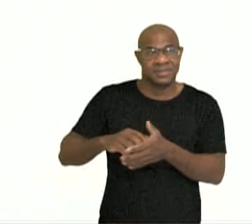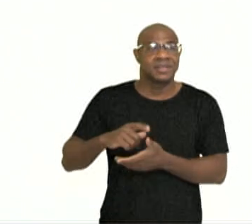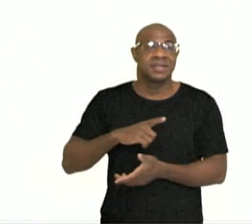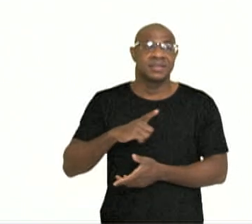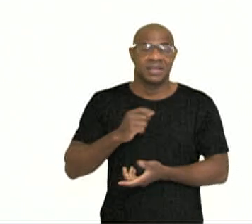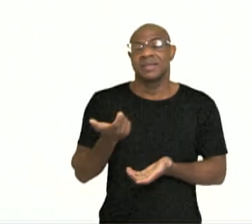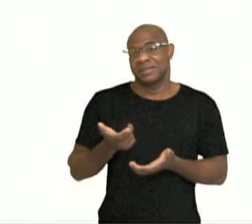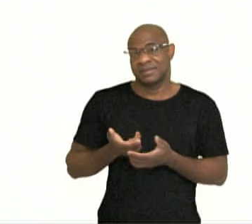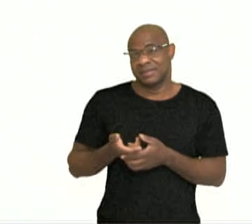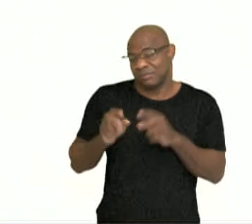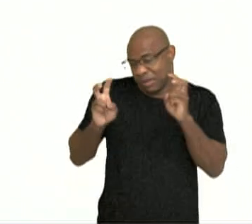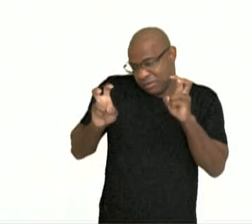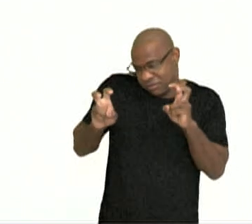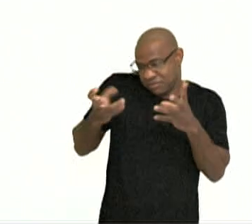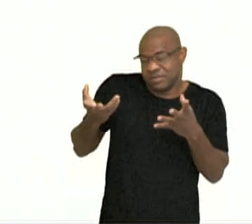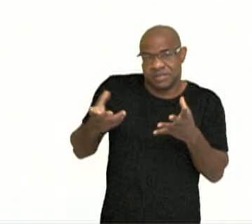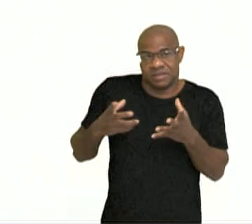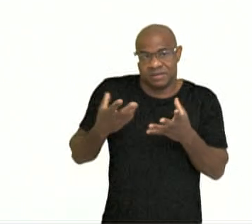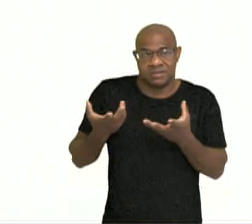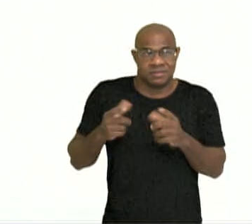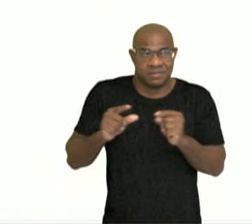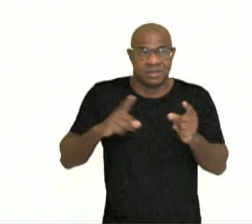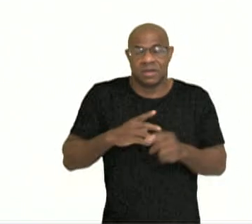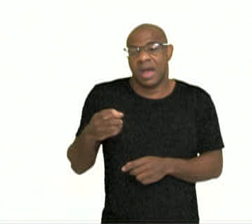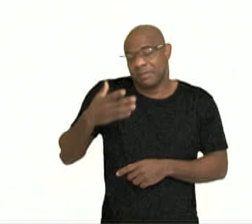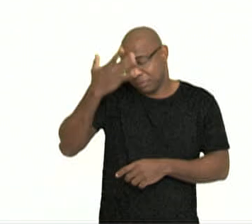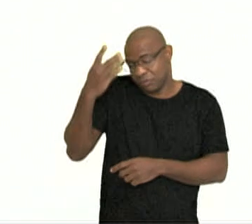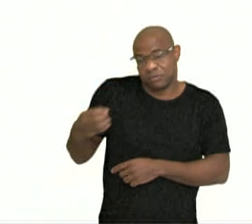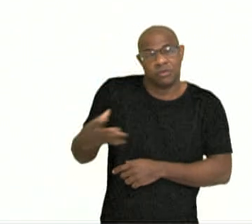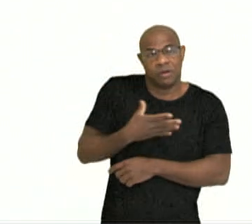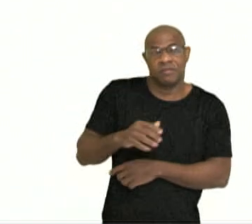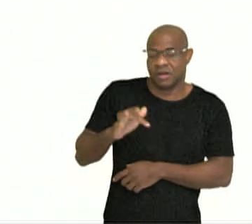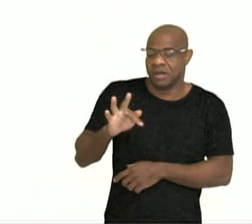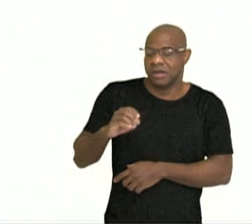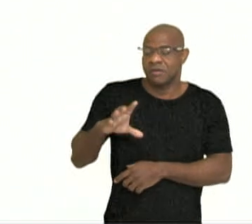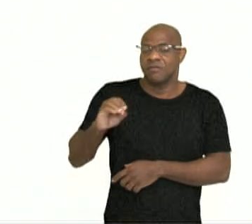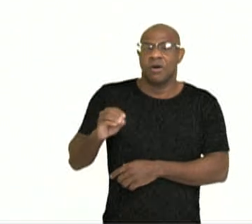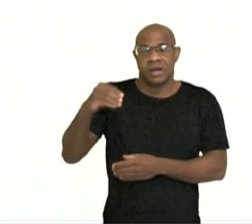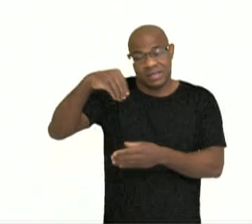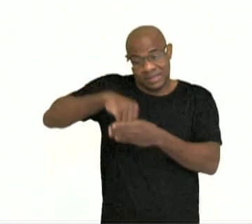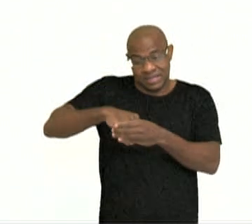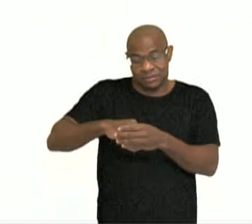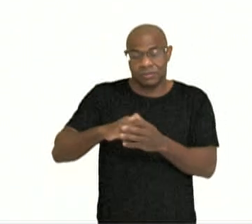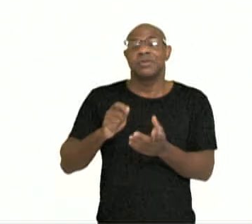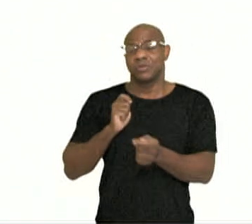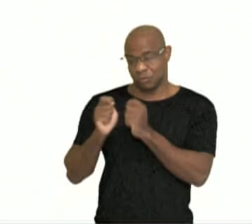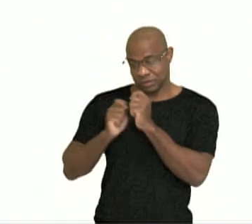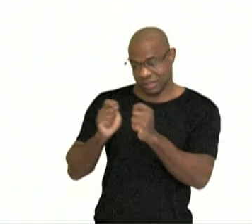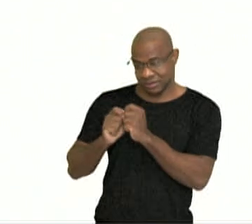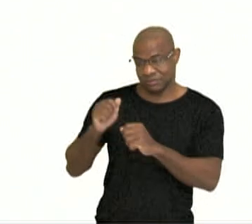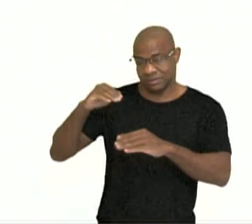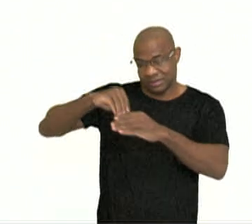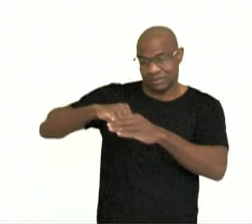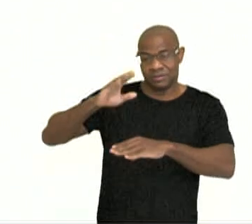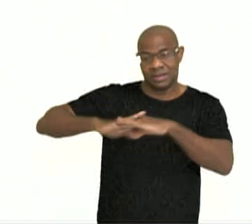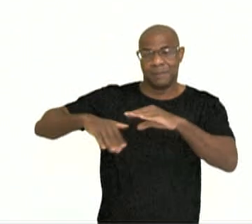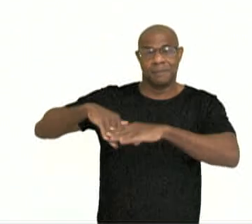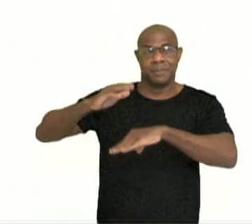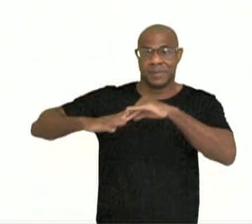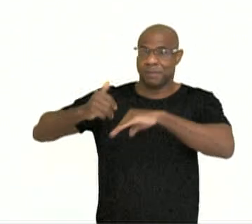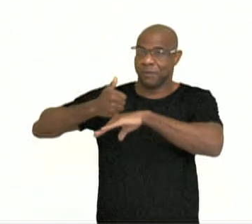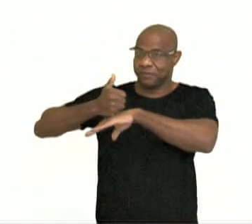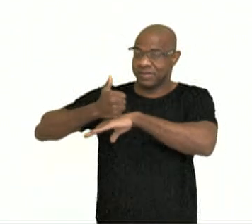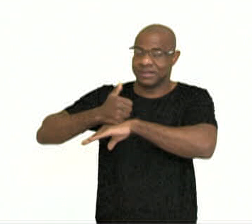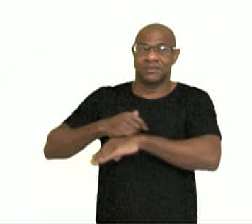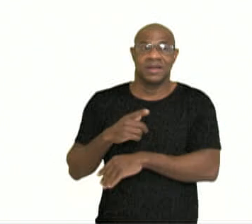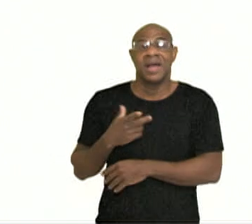de gíria, essa expressão, né, que se refere aos novatos. A foca dentro do jornalismo, dentro dessa profissão, né, é justamente esses profissionais